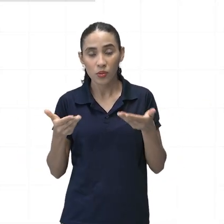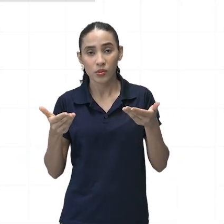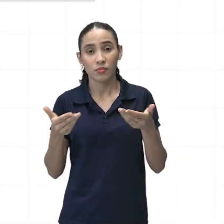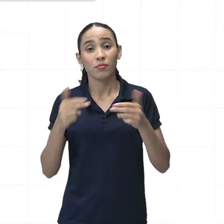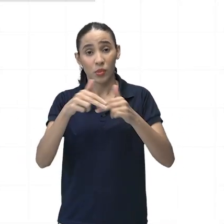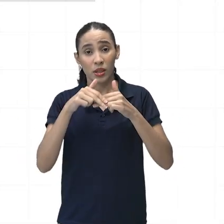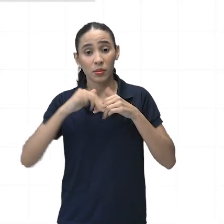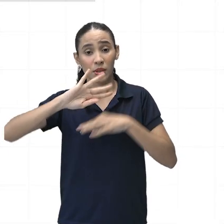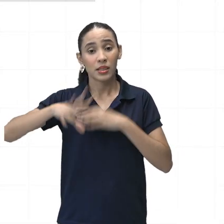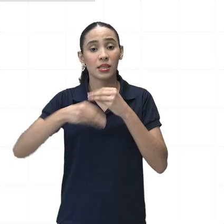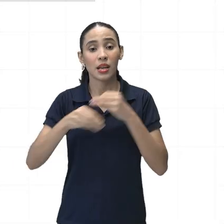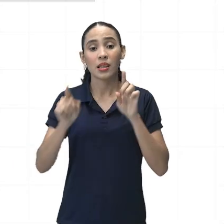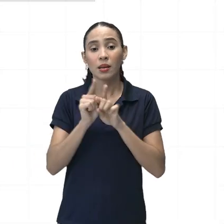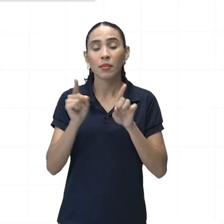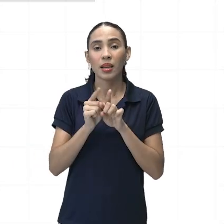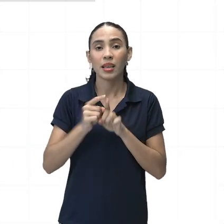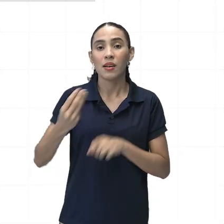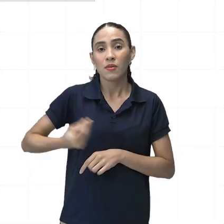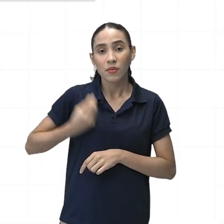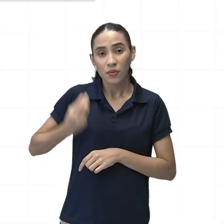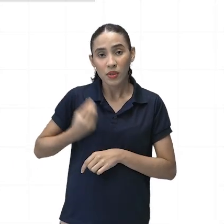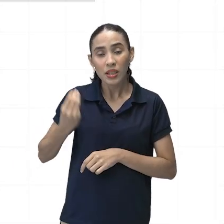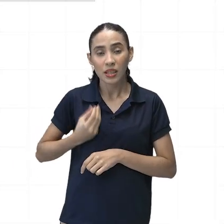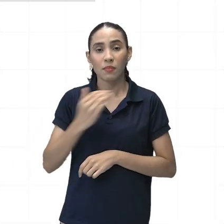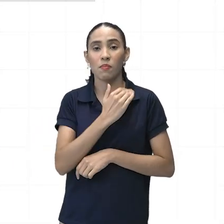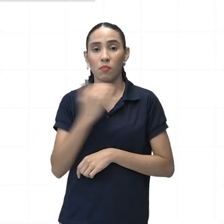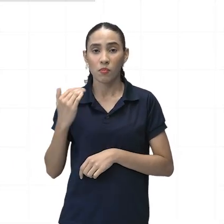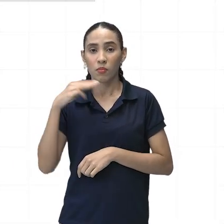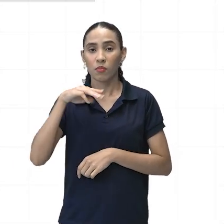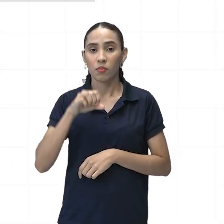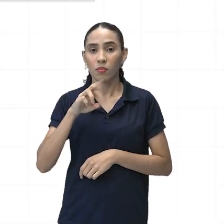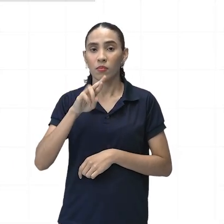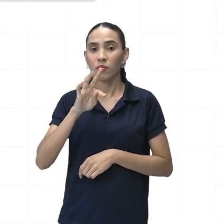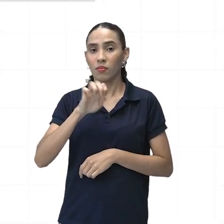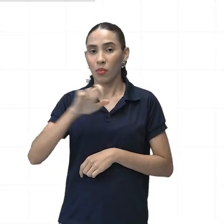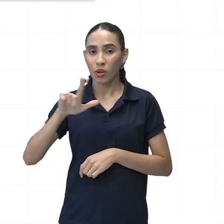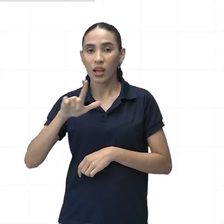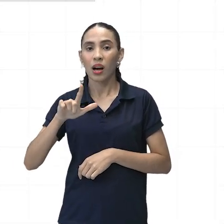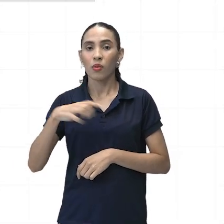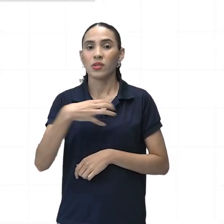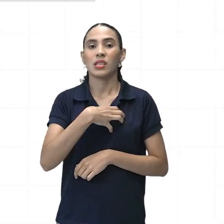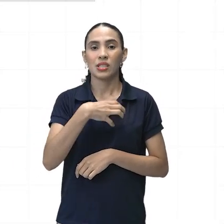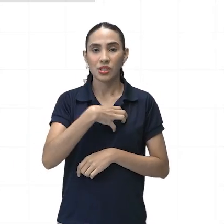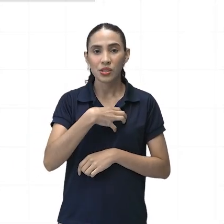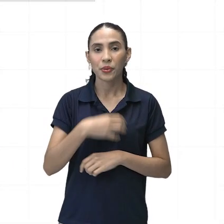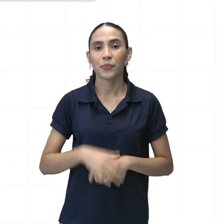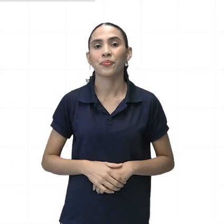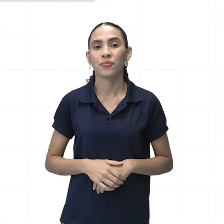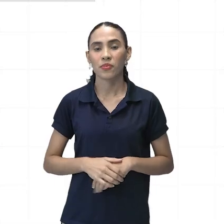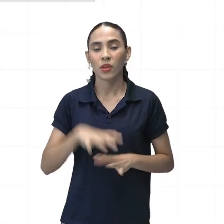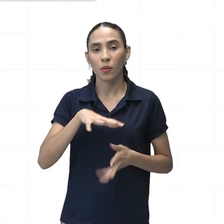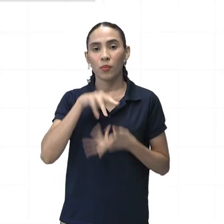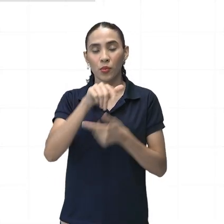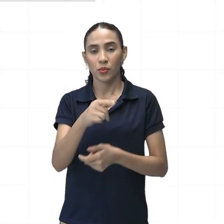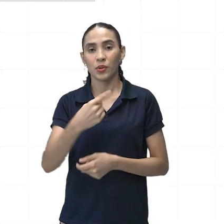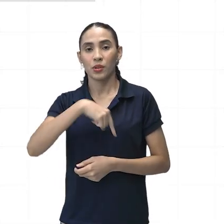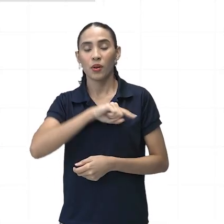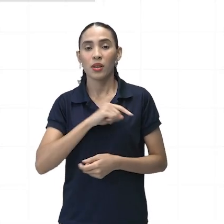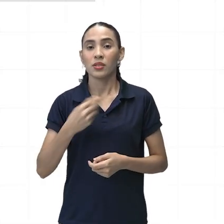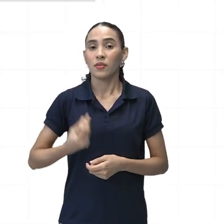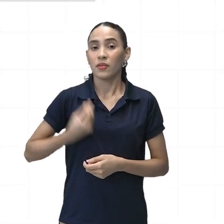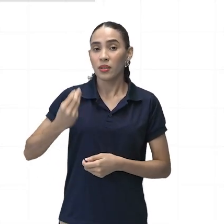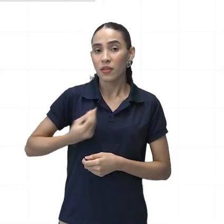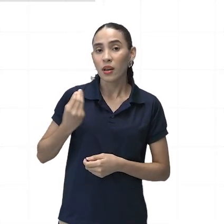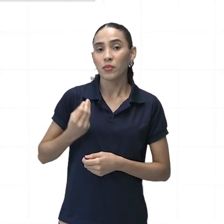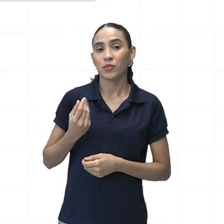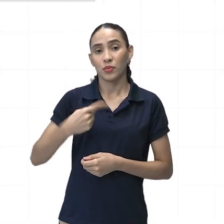ainda acrescentar com a vida mortal, com a vida, essa vida dos sentidos, esse mundo em que nós vivemos,